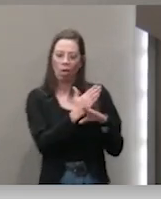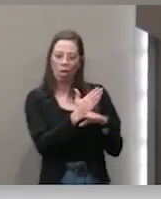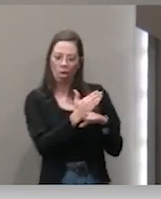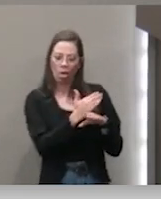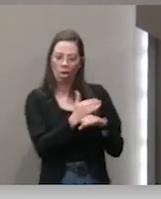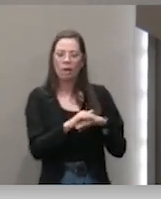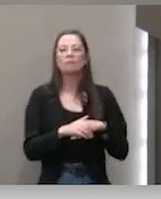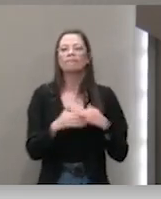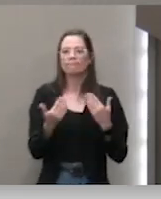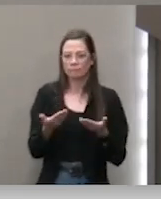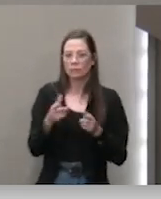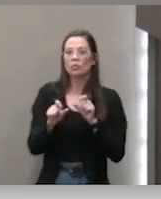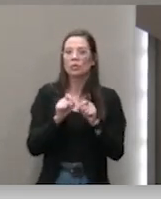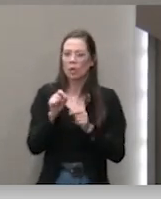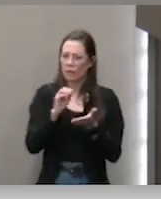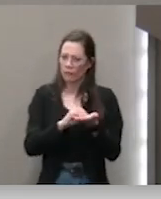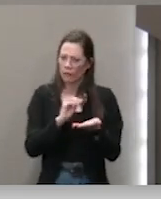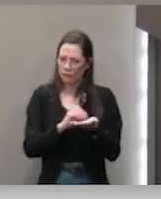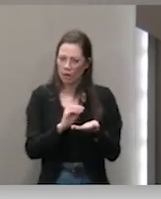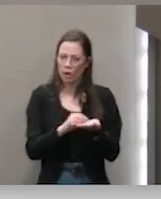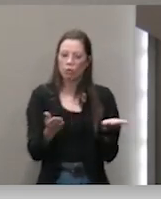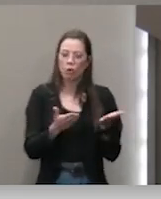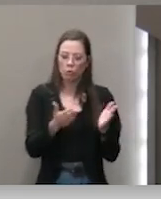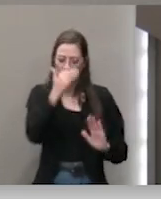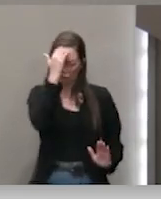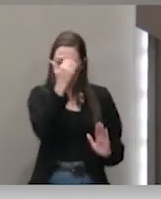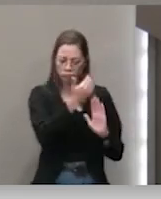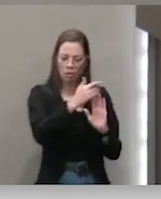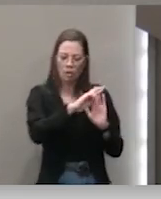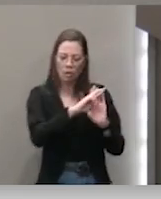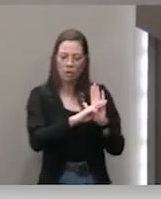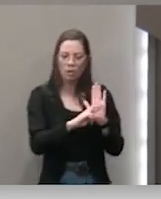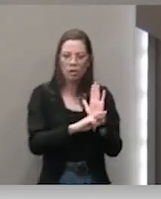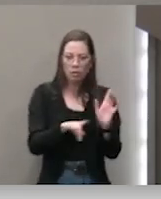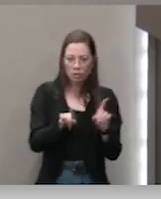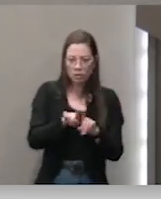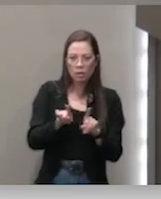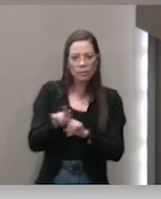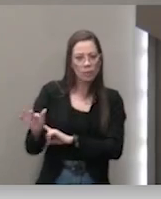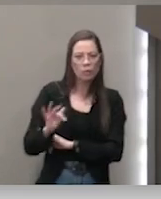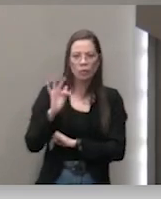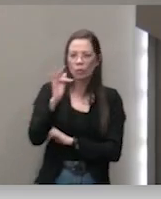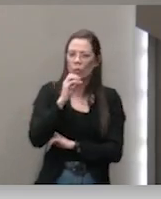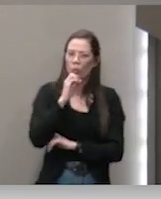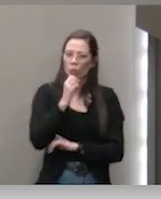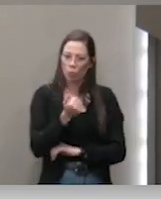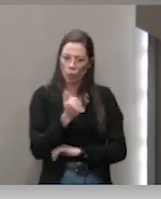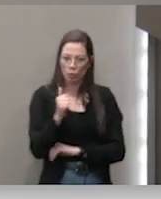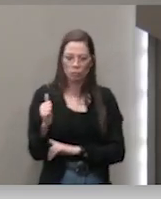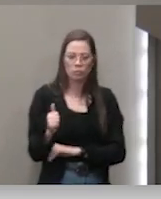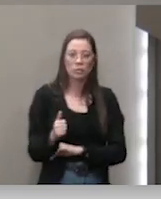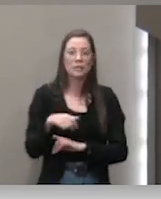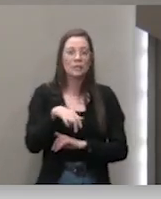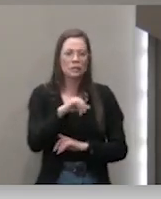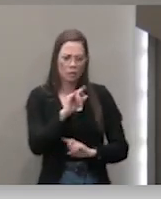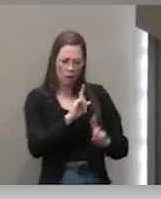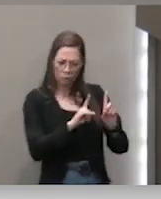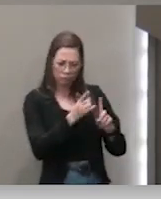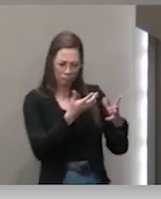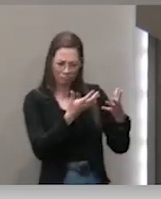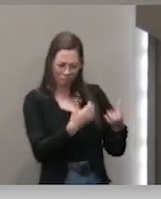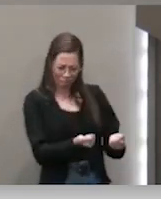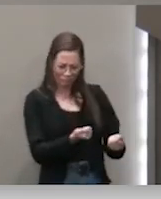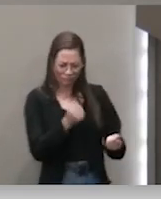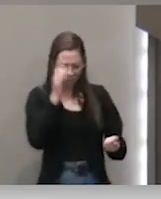O que realmente falta para muitos jovens de hoje e que isso não vai ser condigente com um futuro bom ali na frente. Quem for contrário a um projeto